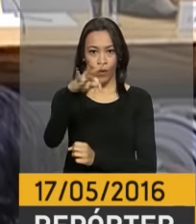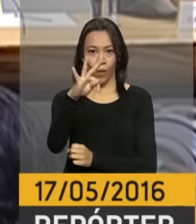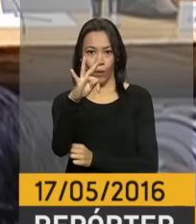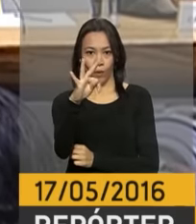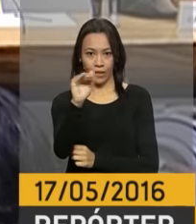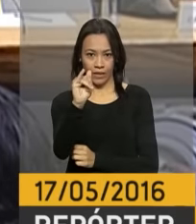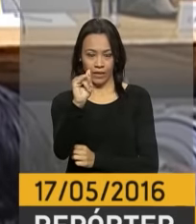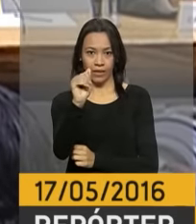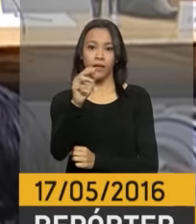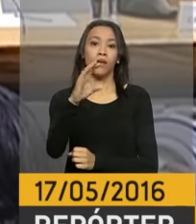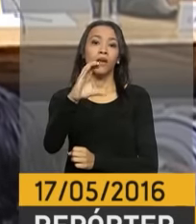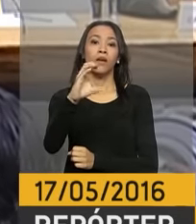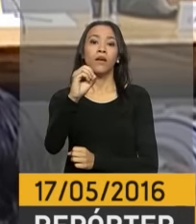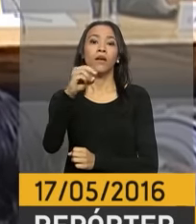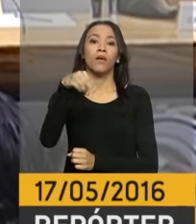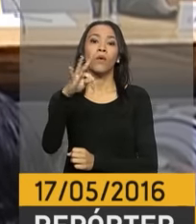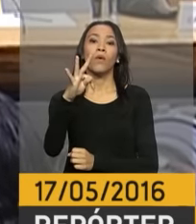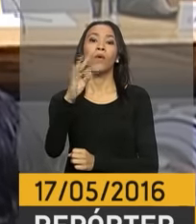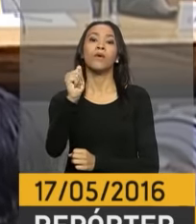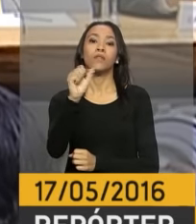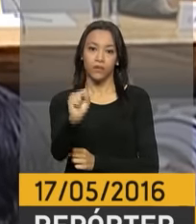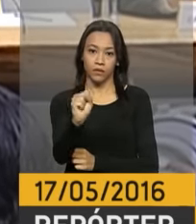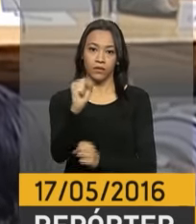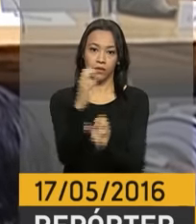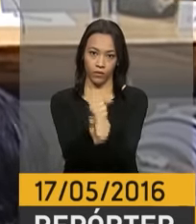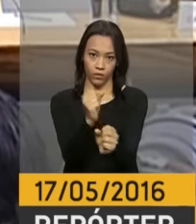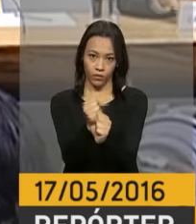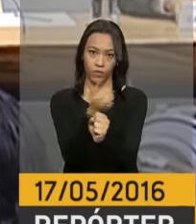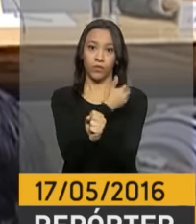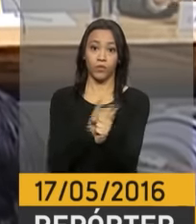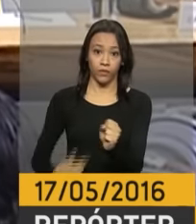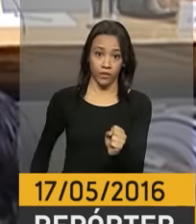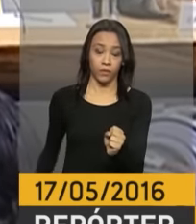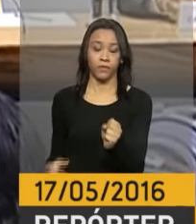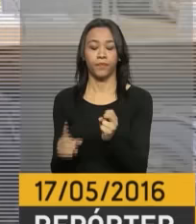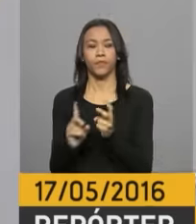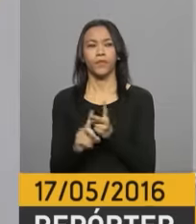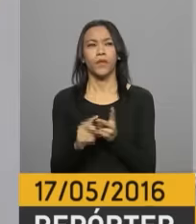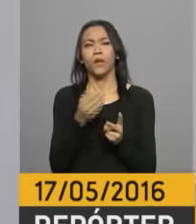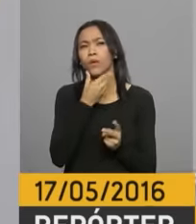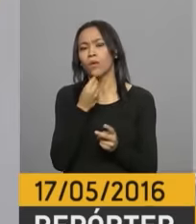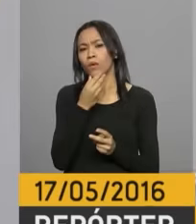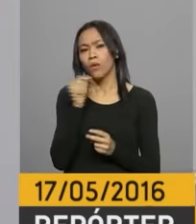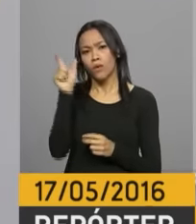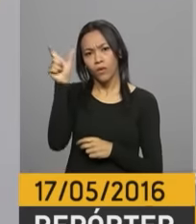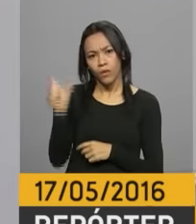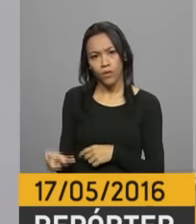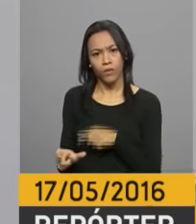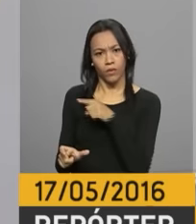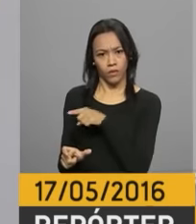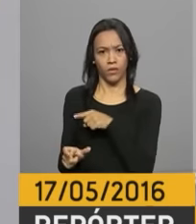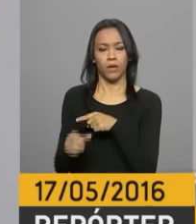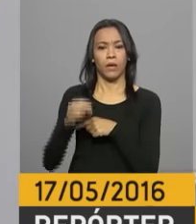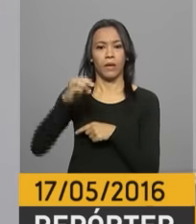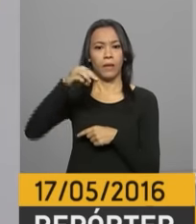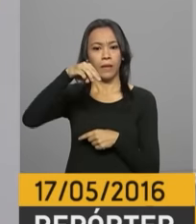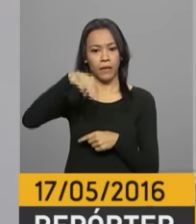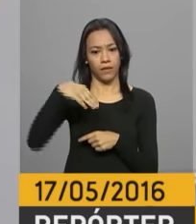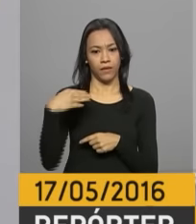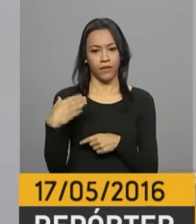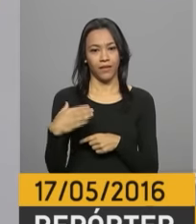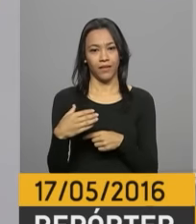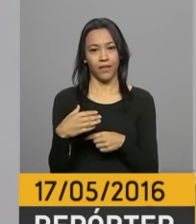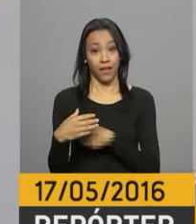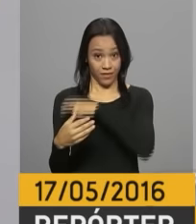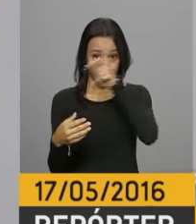estamos olhando agora, né, exatamente o doutor Mansueto aqui, à minha esquerda,